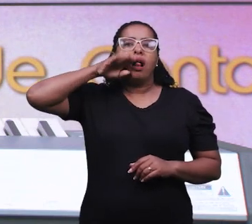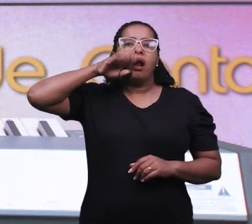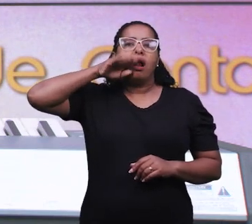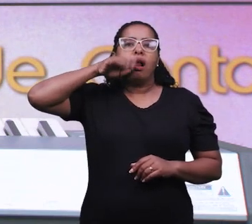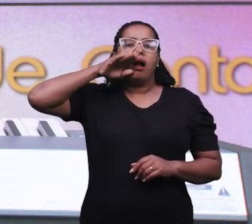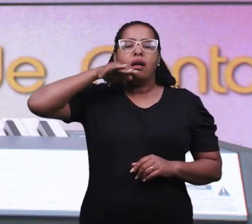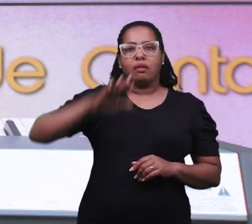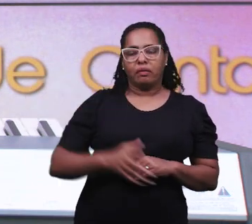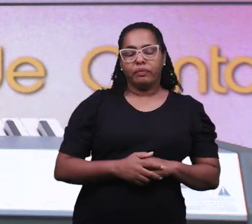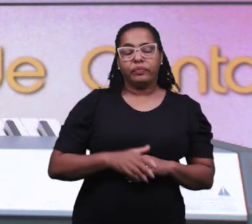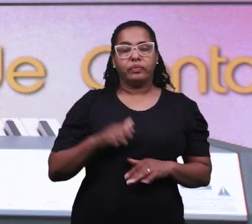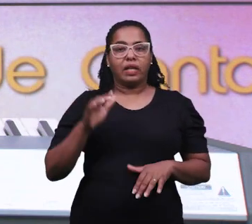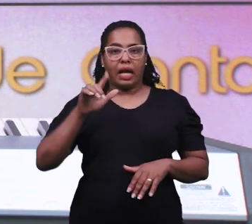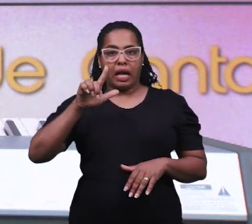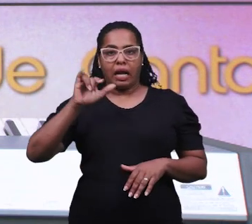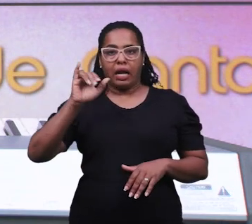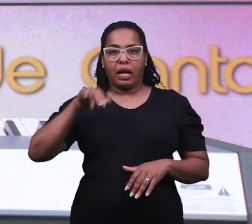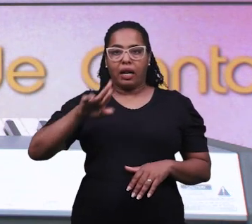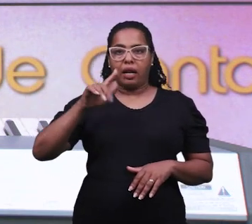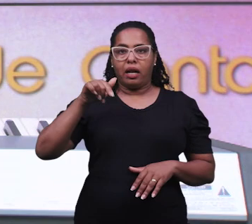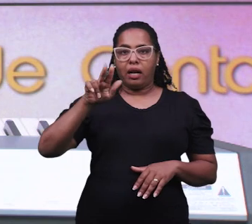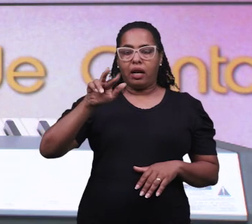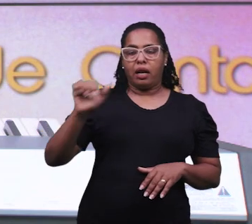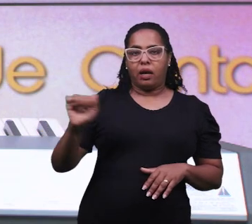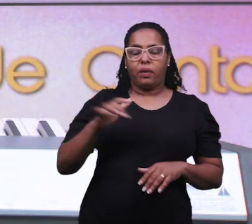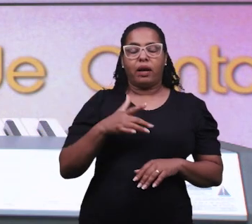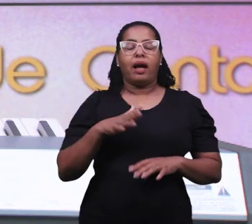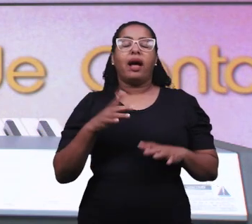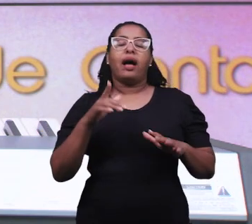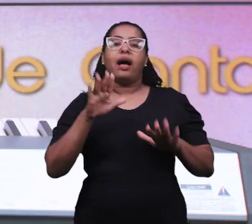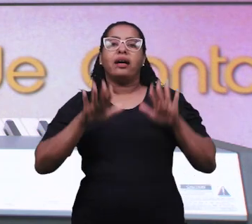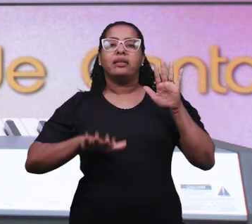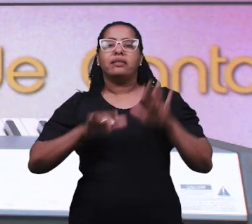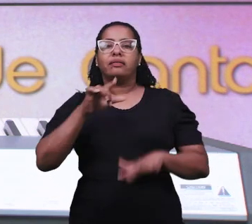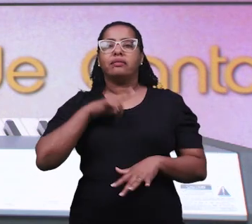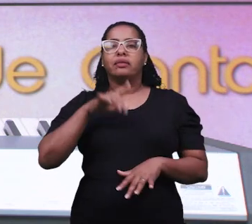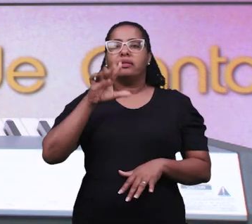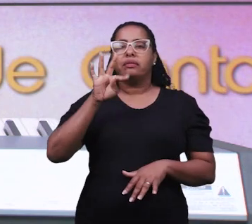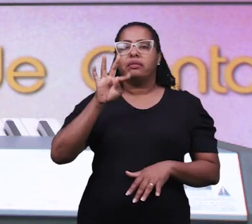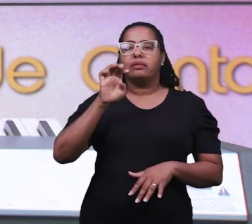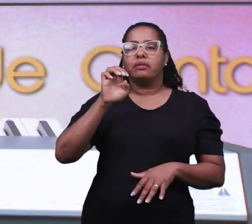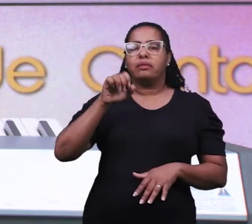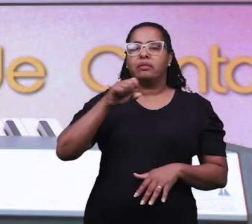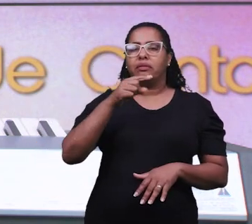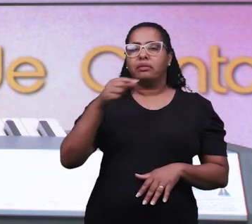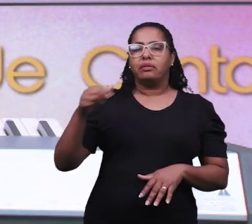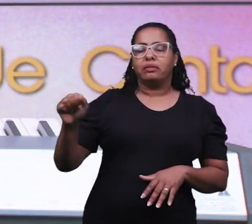temos tensão ou até mesmo uma